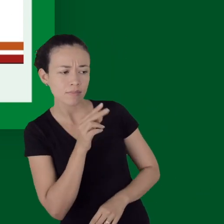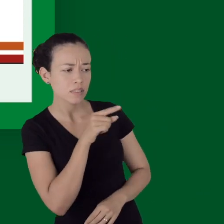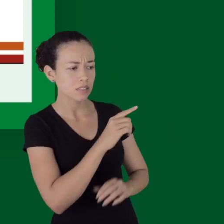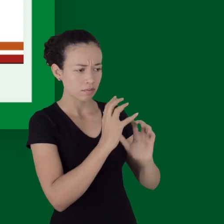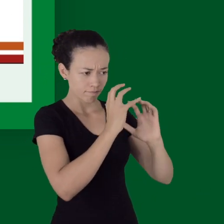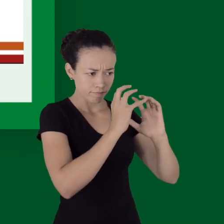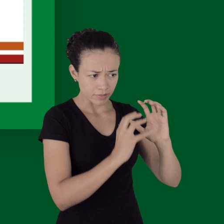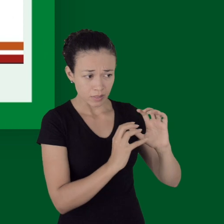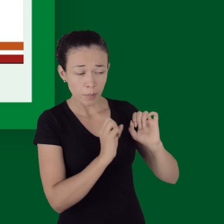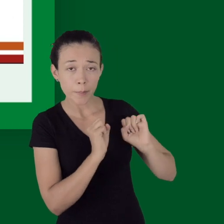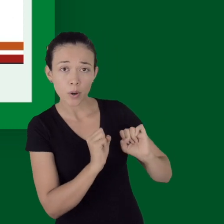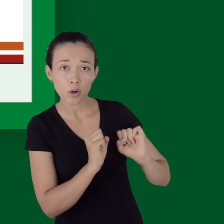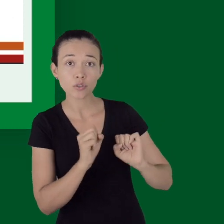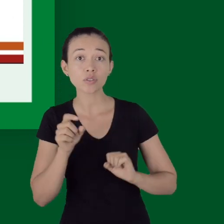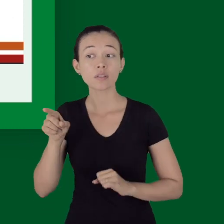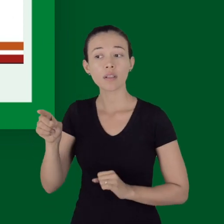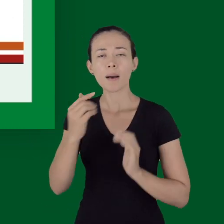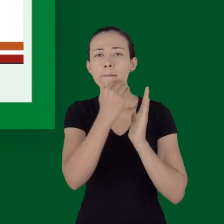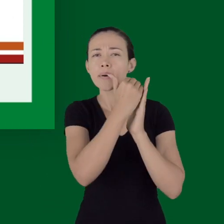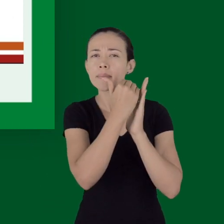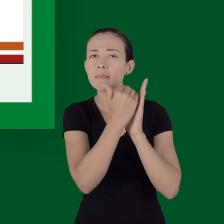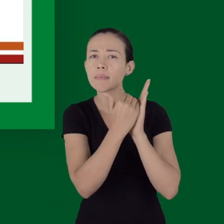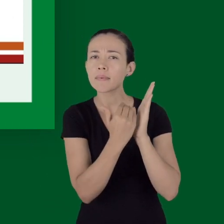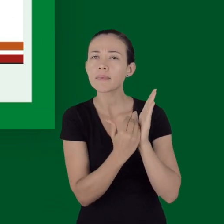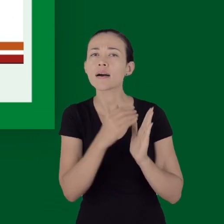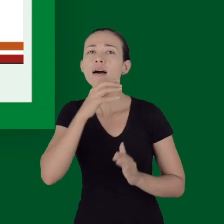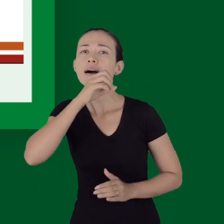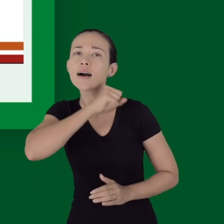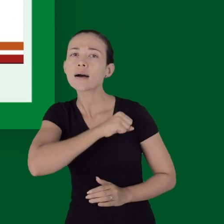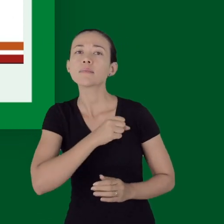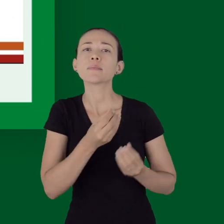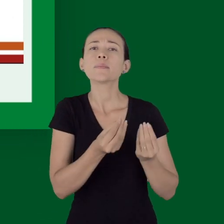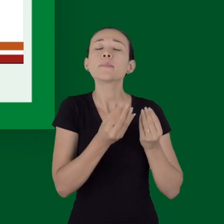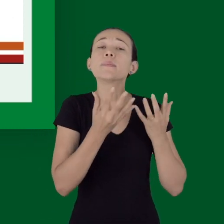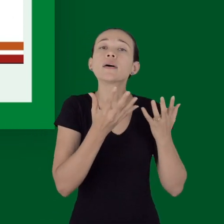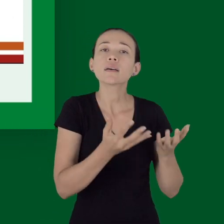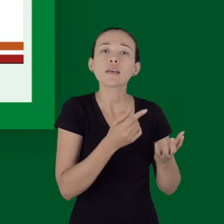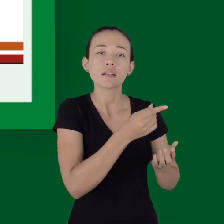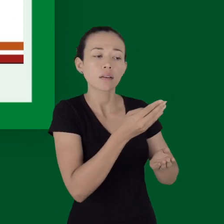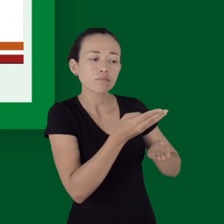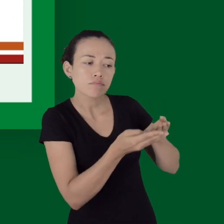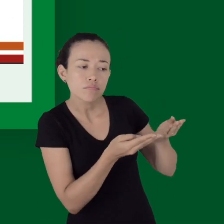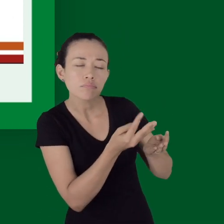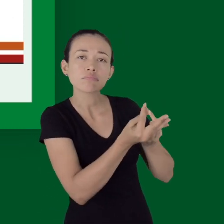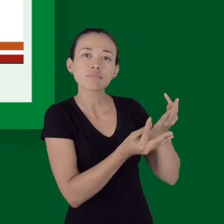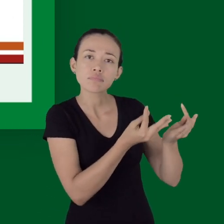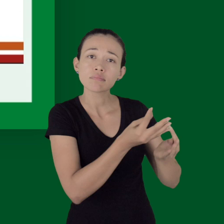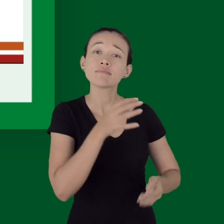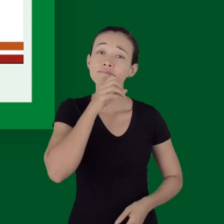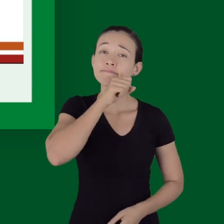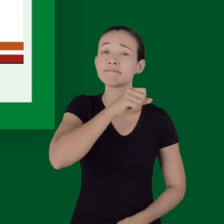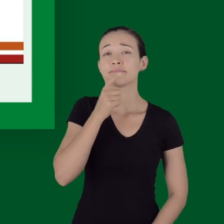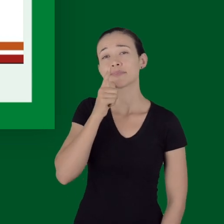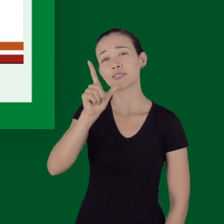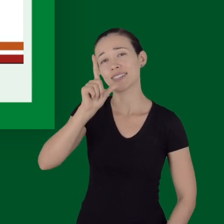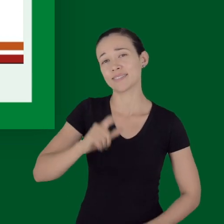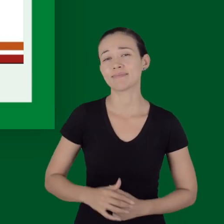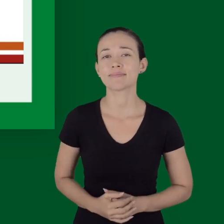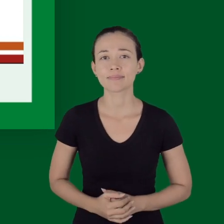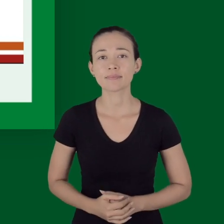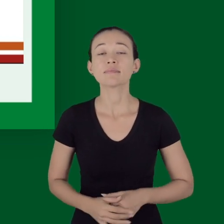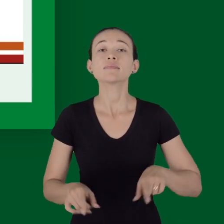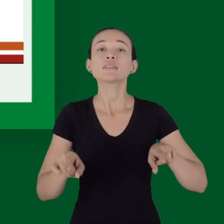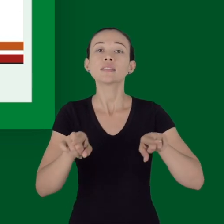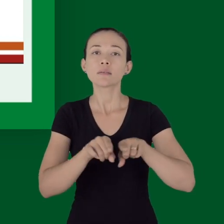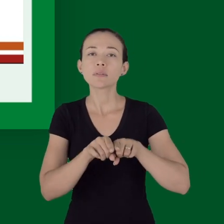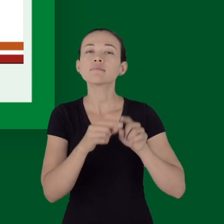se o paciente está com suspeita de AVC, é um protocolo diferente, que ele é mais rápido, tudo para agilizar o atendimento desse